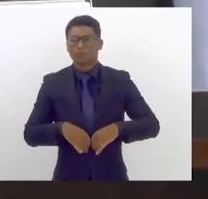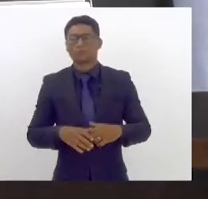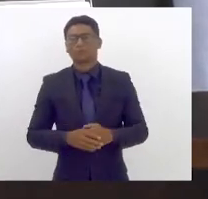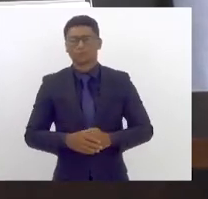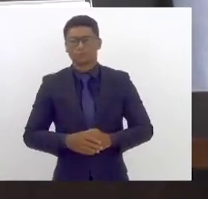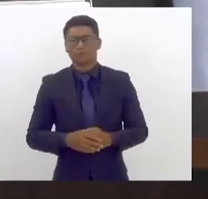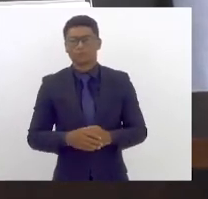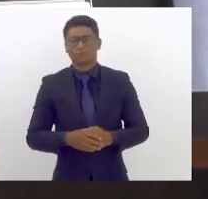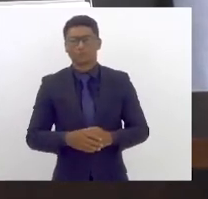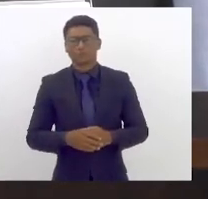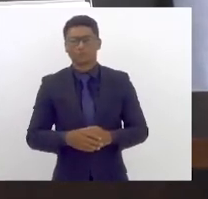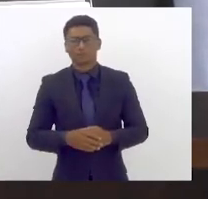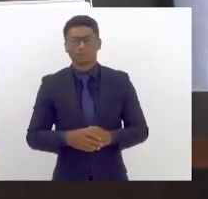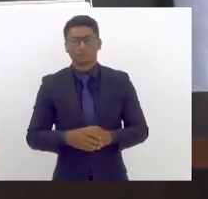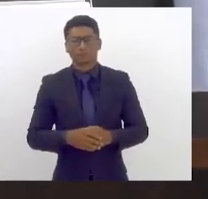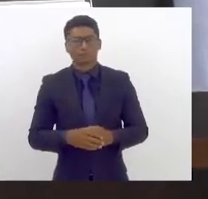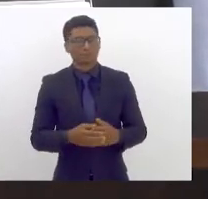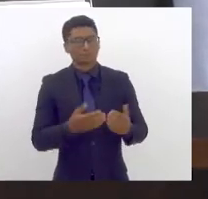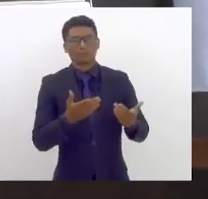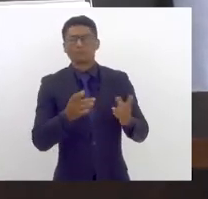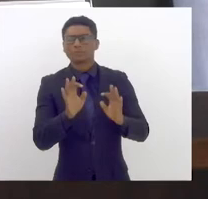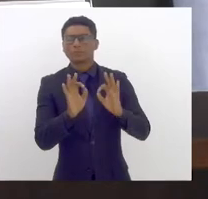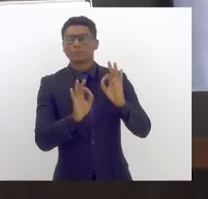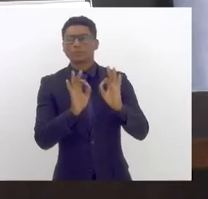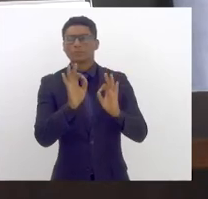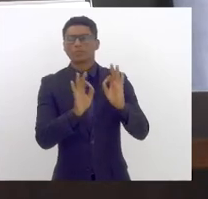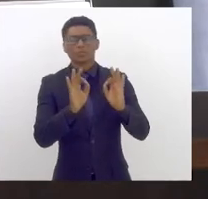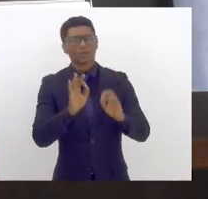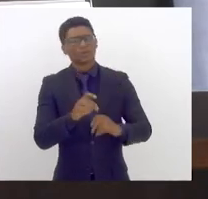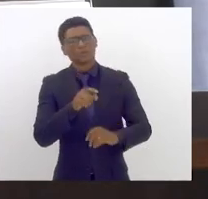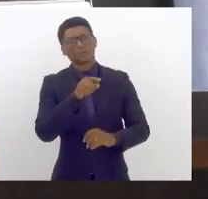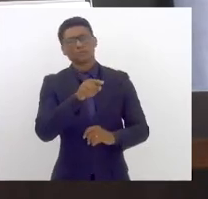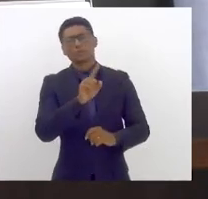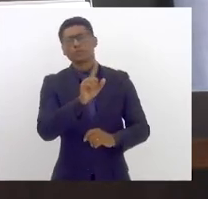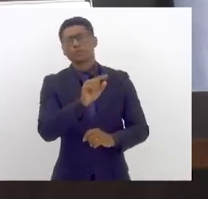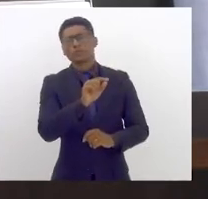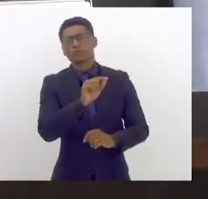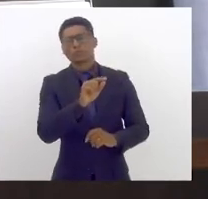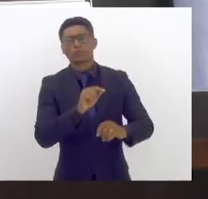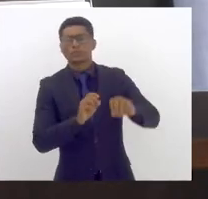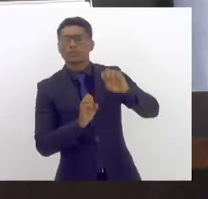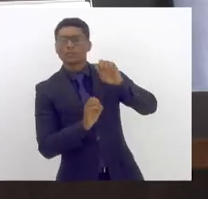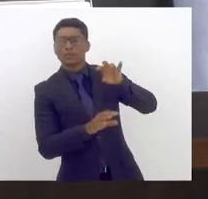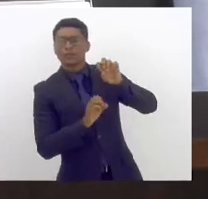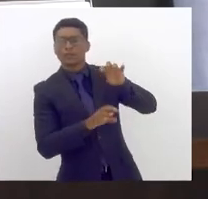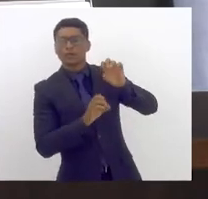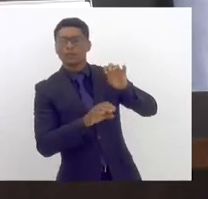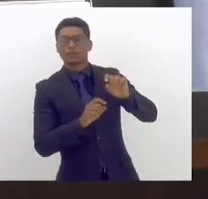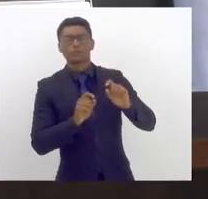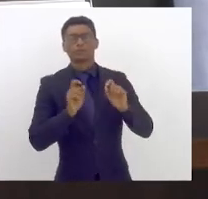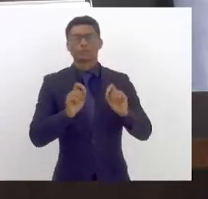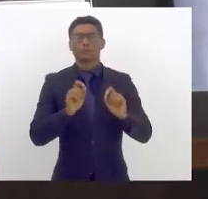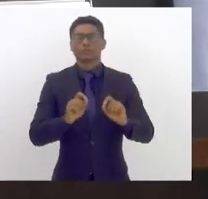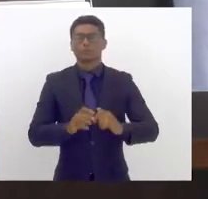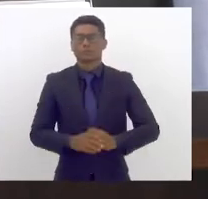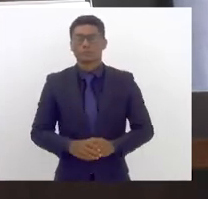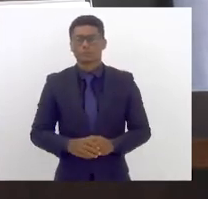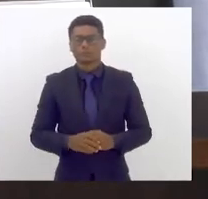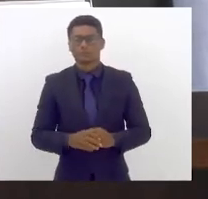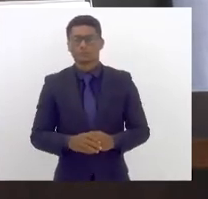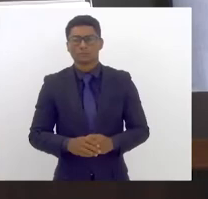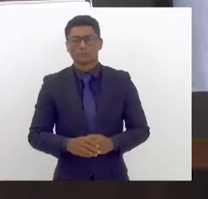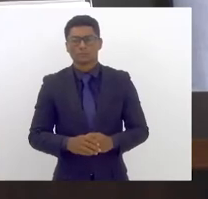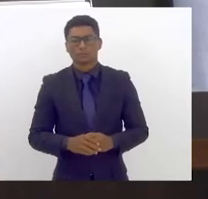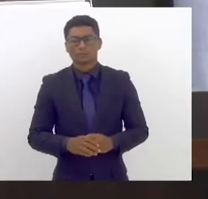enfermeira Rejane era um projeto onde se ensinava inclusive é todas as questões